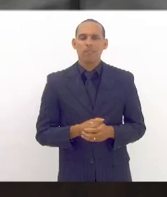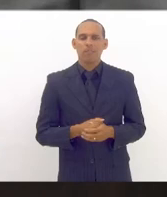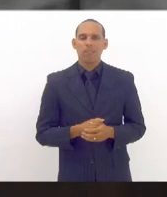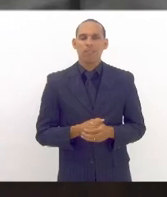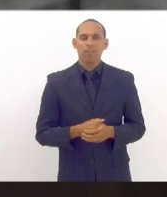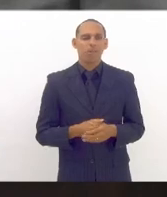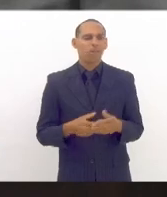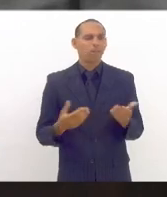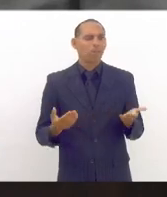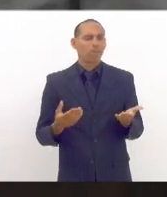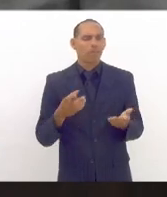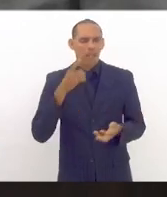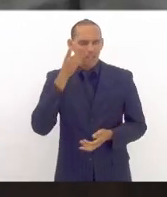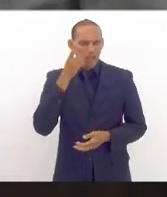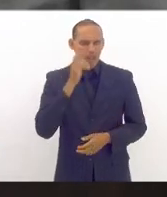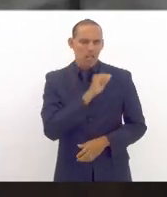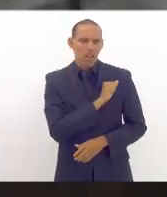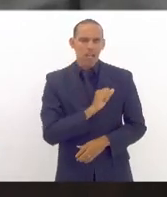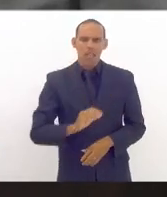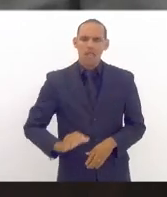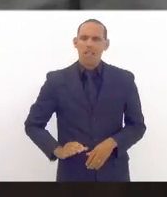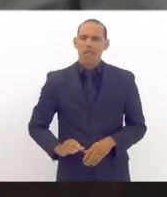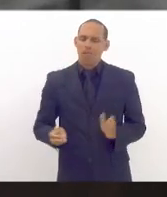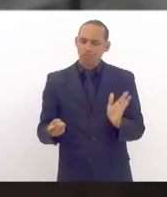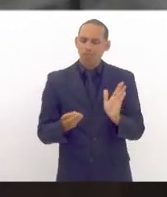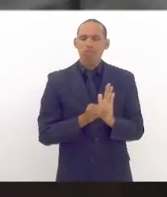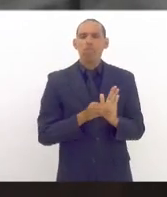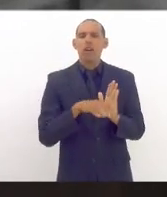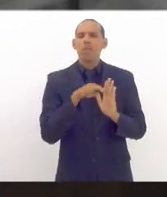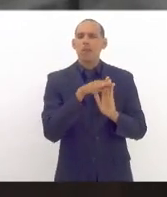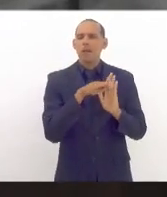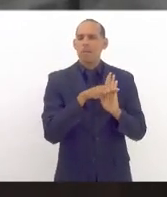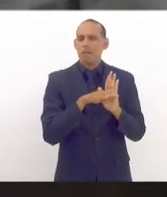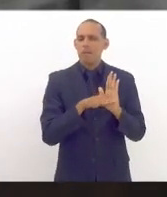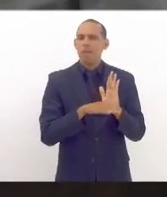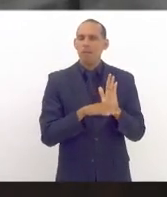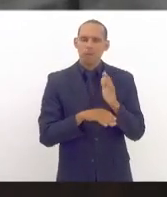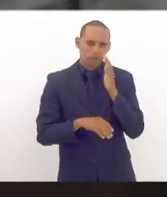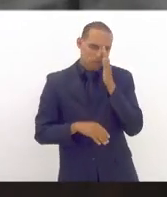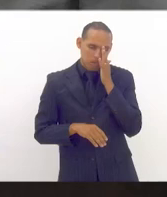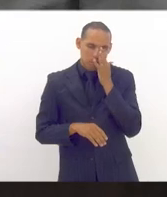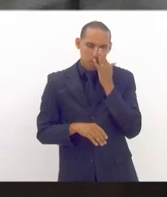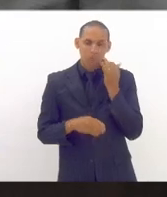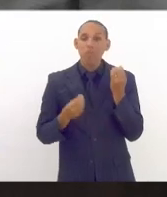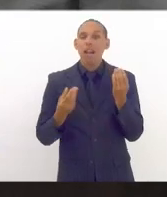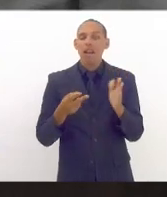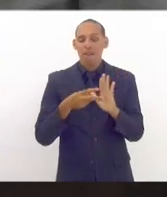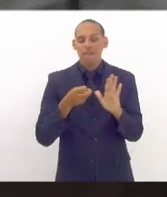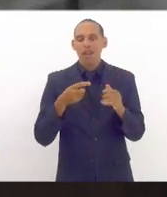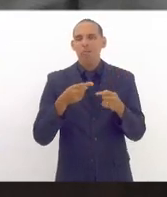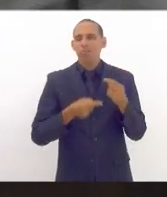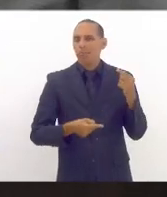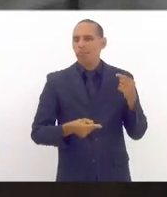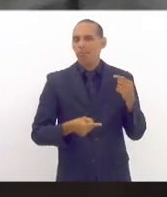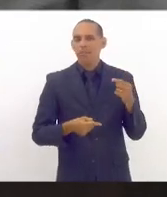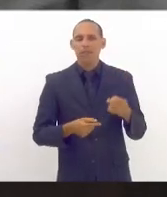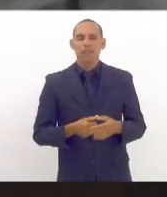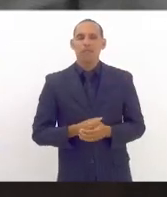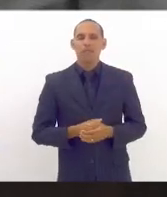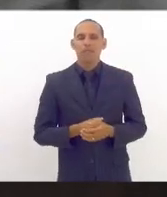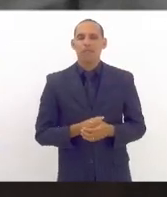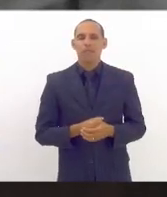E aí o deputado André Siciliano botou em pauta para derrubar o reto